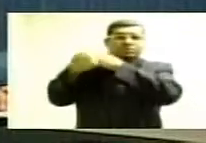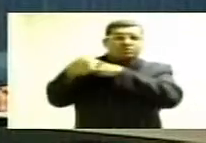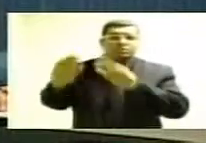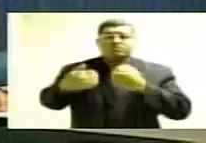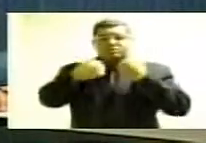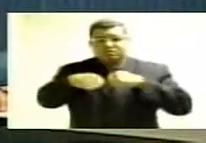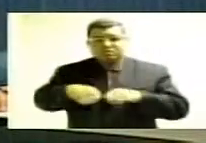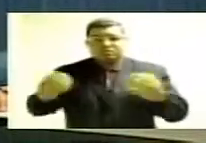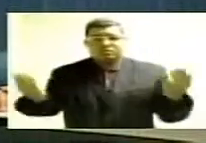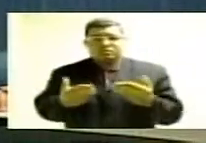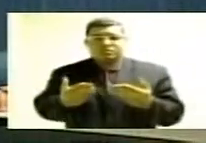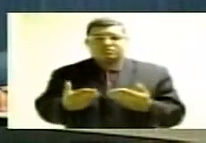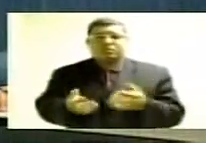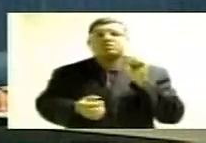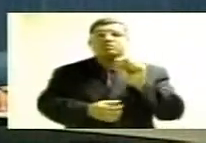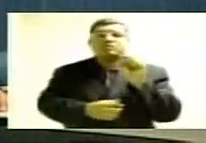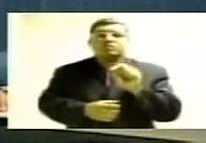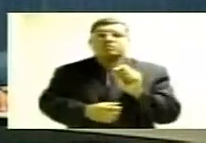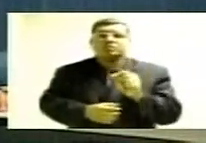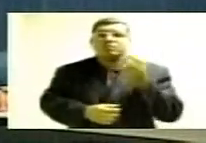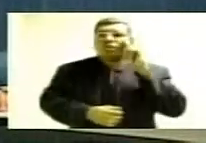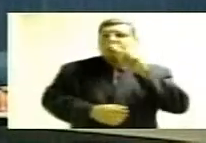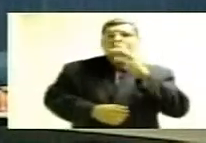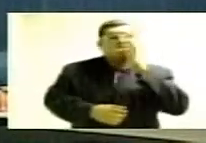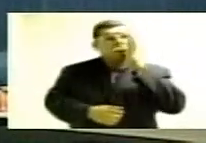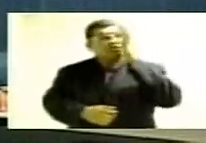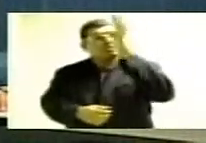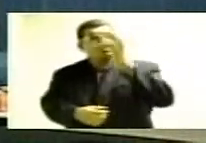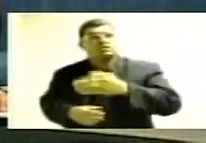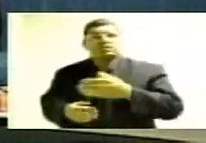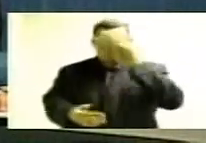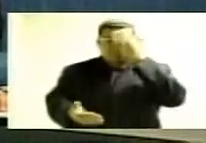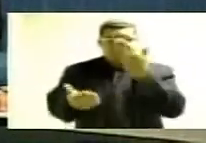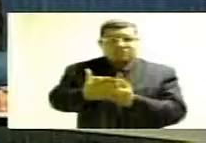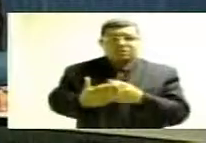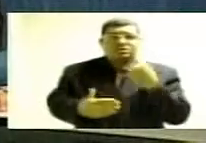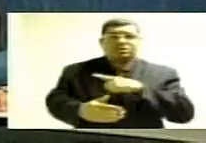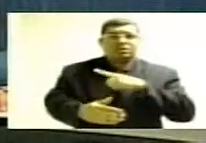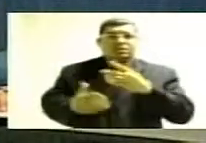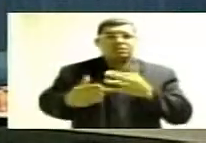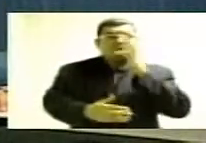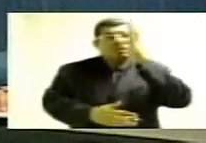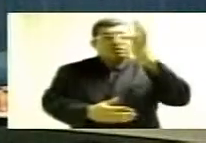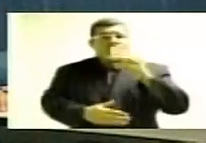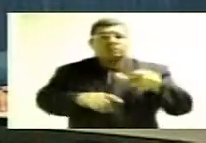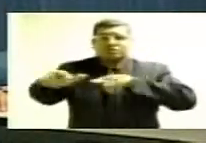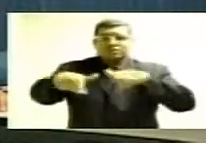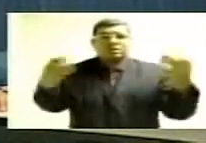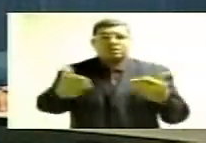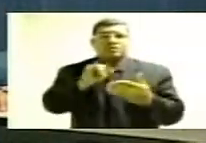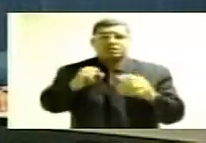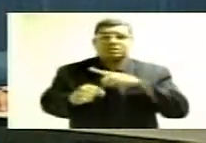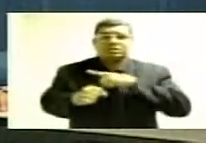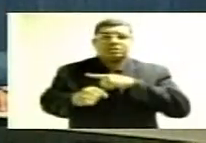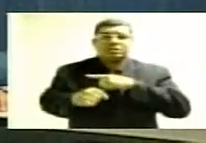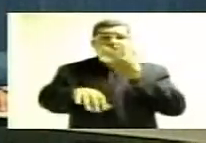responsabilidade necessária de quem olha para o futuro e acredita que nós só teremos um futuro de redenção se